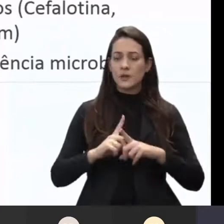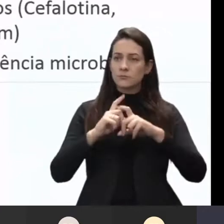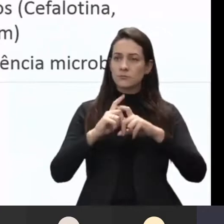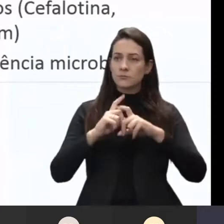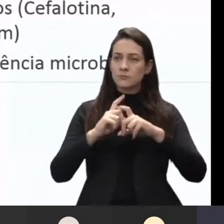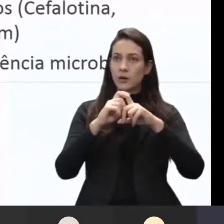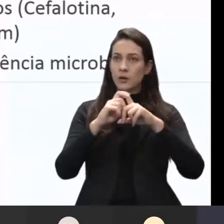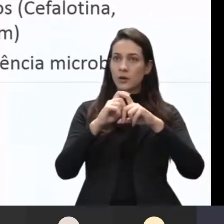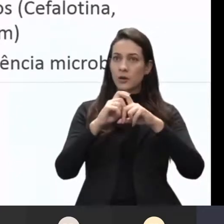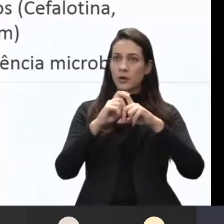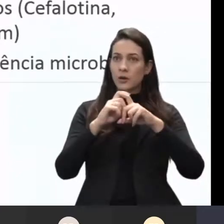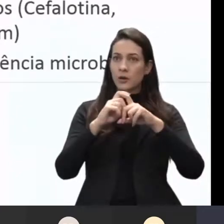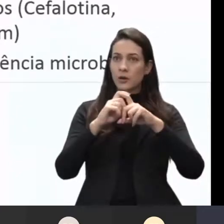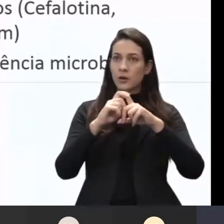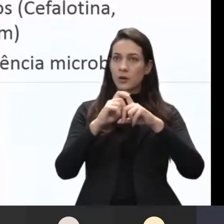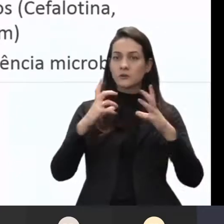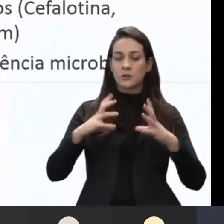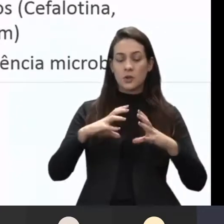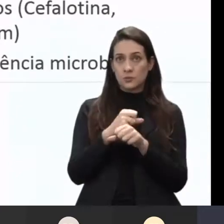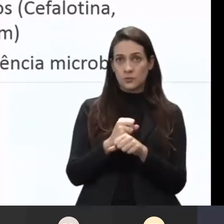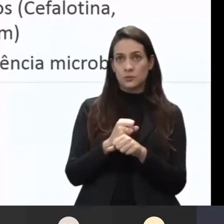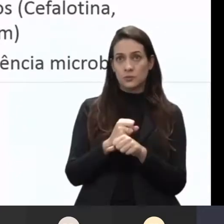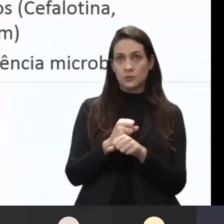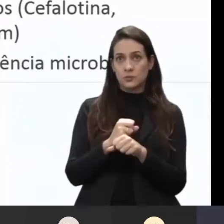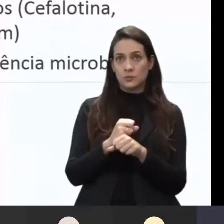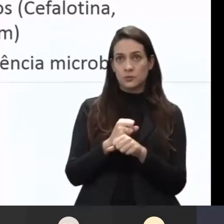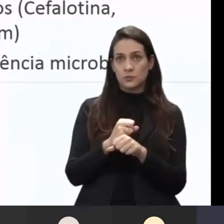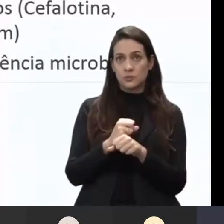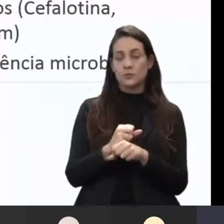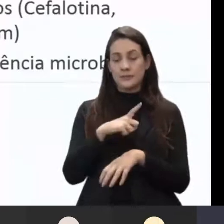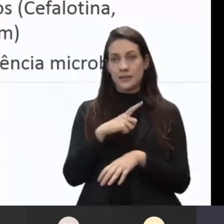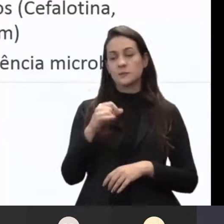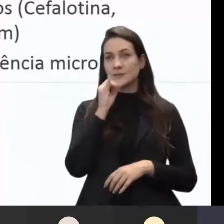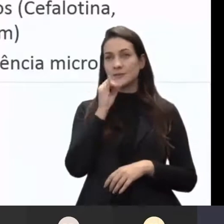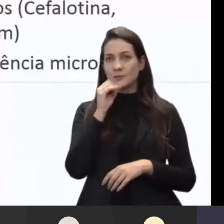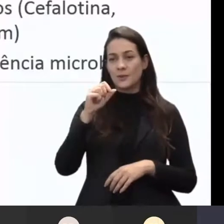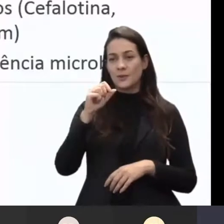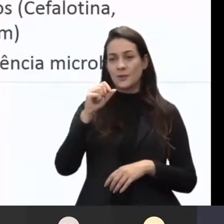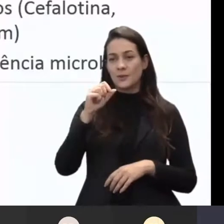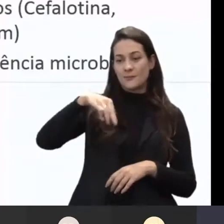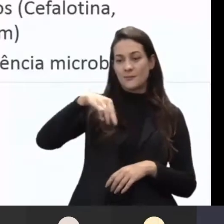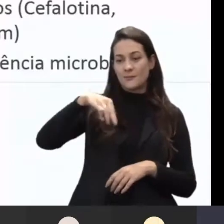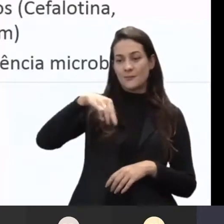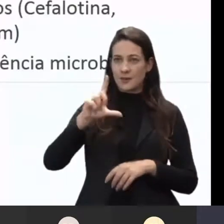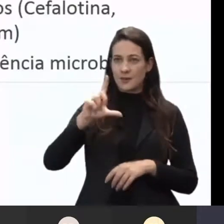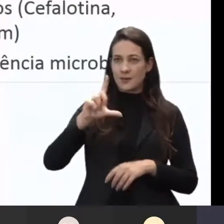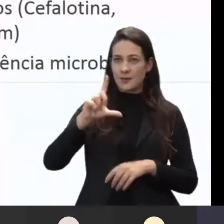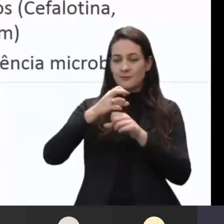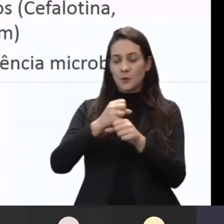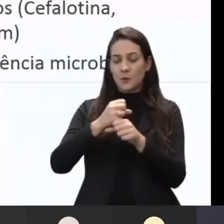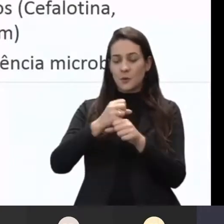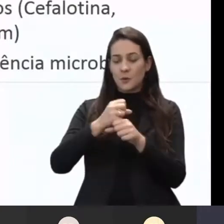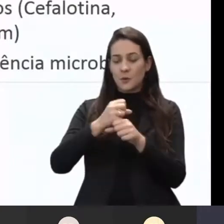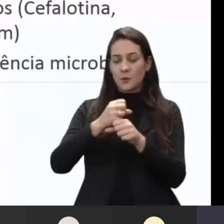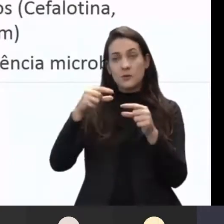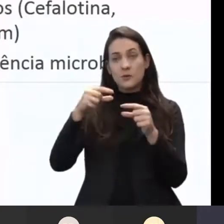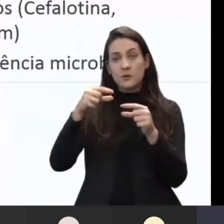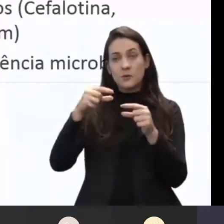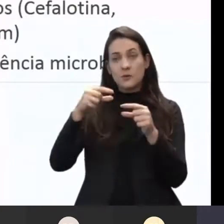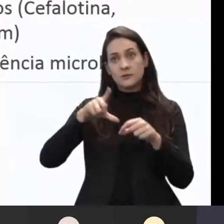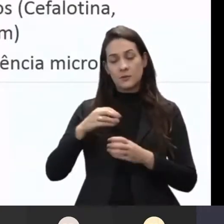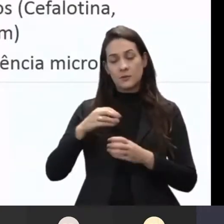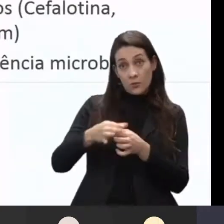aproximadamente 10 a 6 unidades formadoras de colônia por ml. E aí, então, a partir desse tubo, a partir dessa